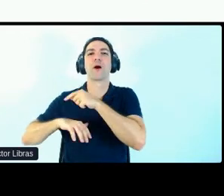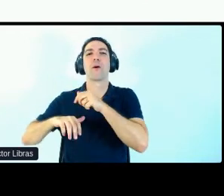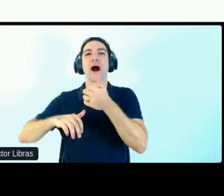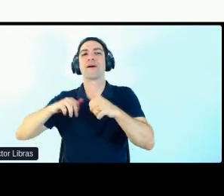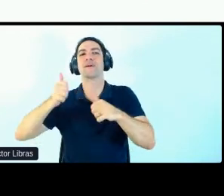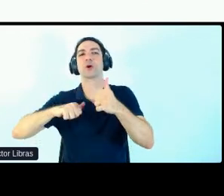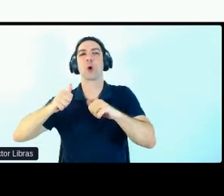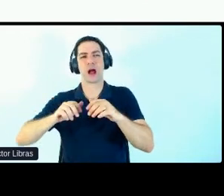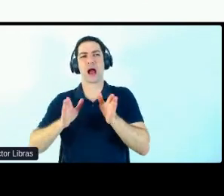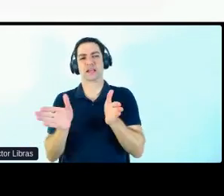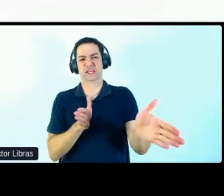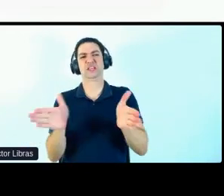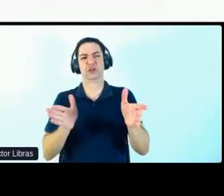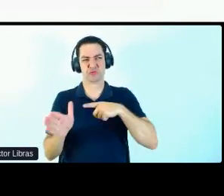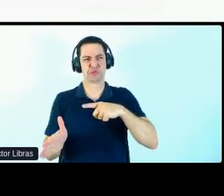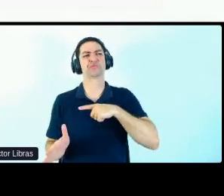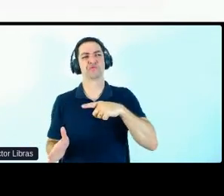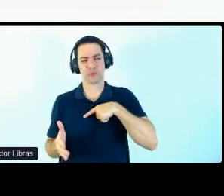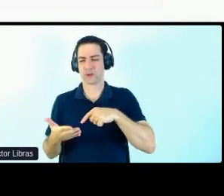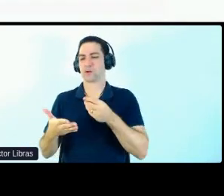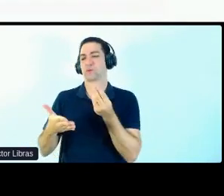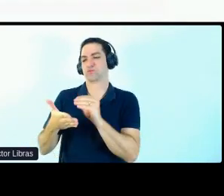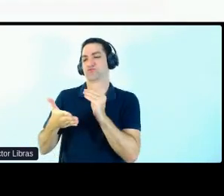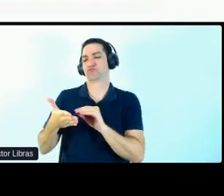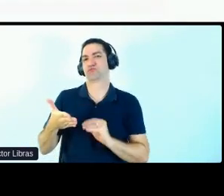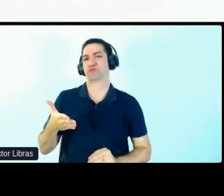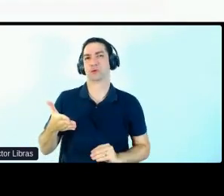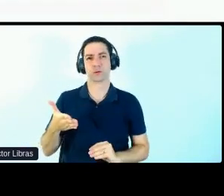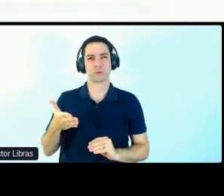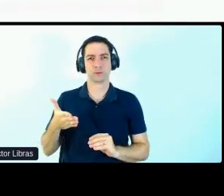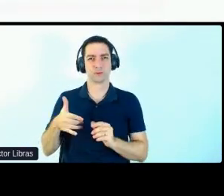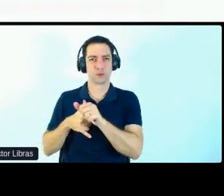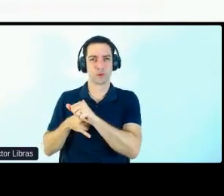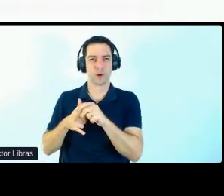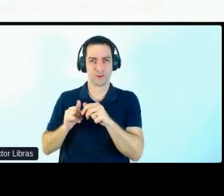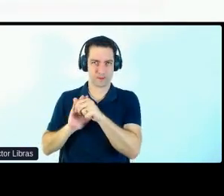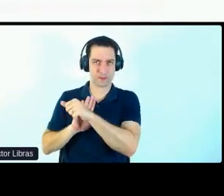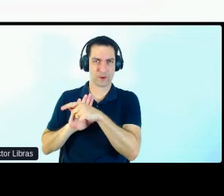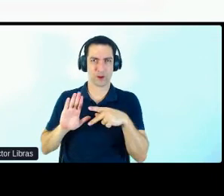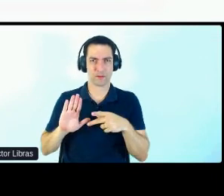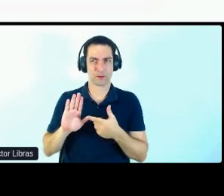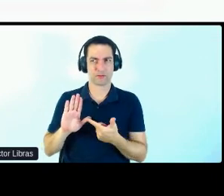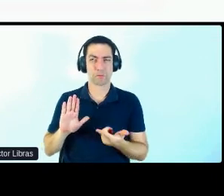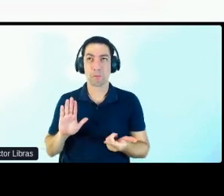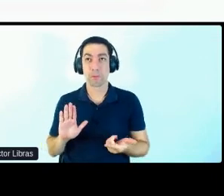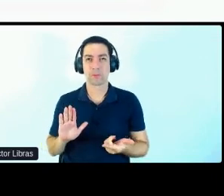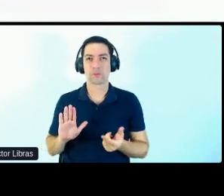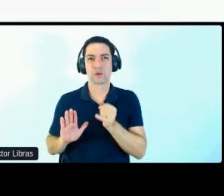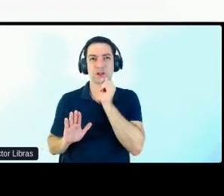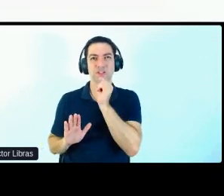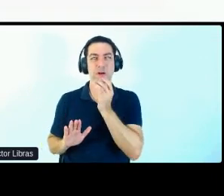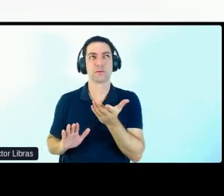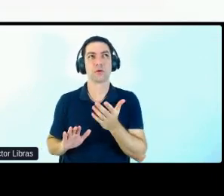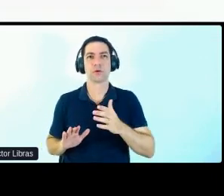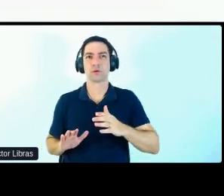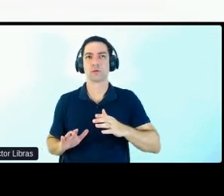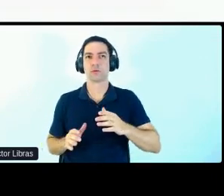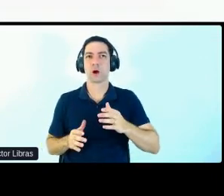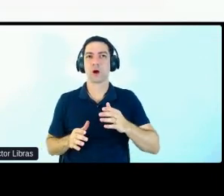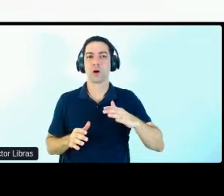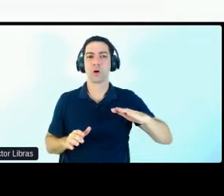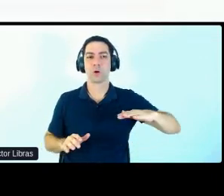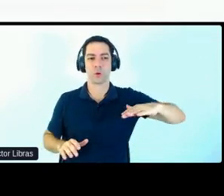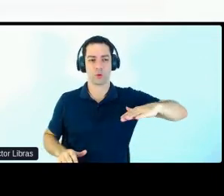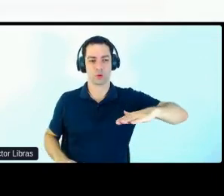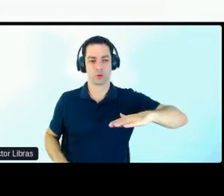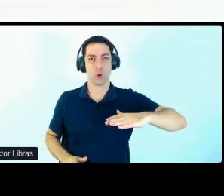vezes eu prefiro pegar um caminho mais longo e menos íngreme. Depende também do meu ânimo, da